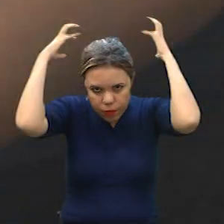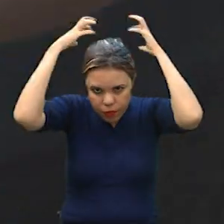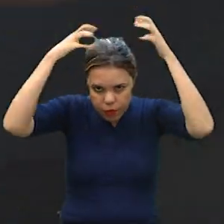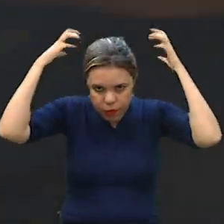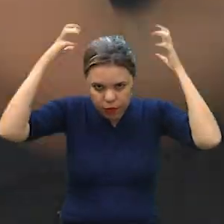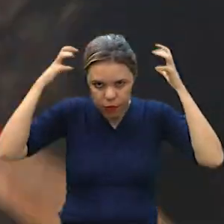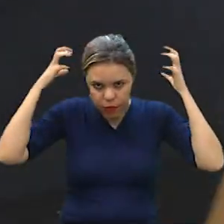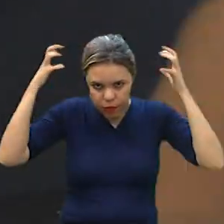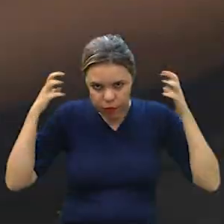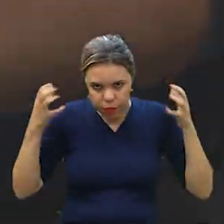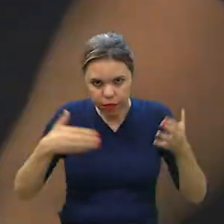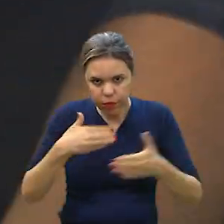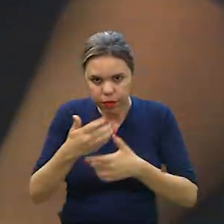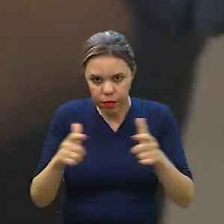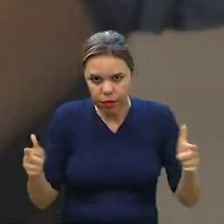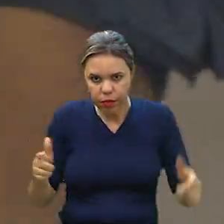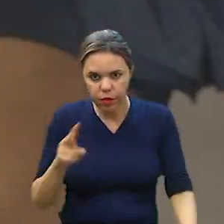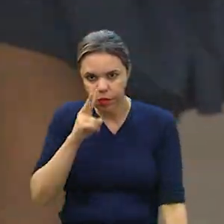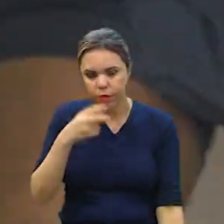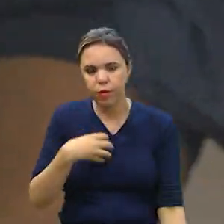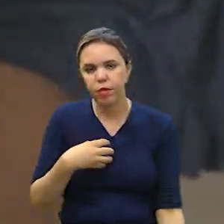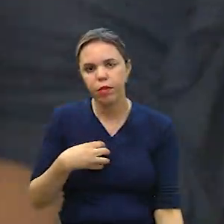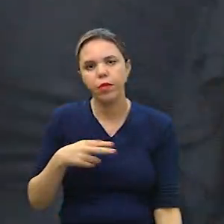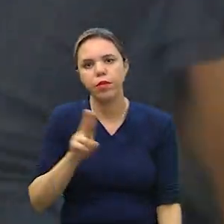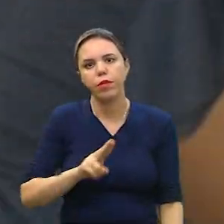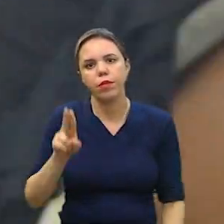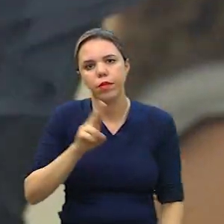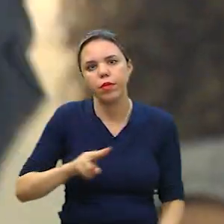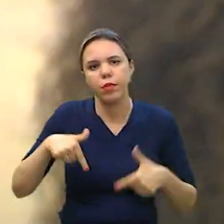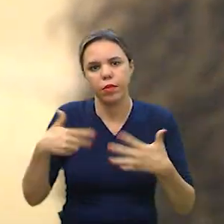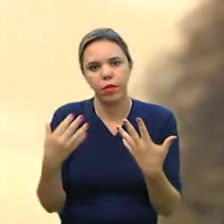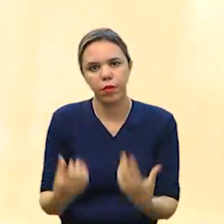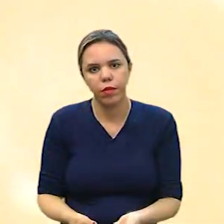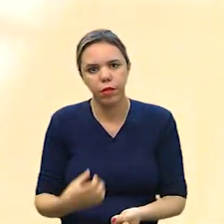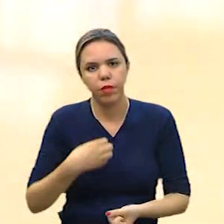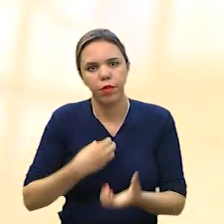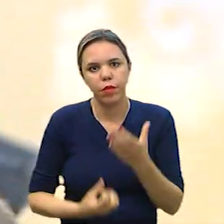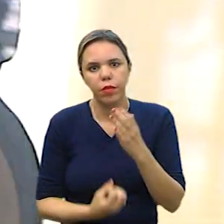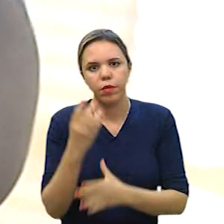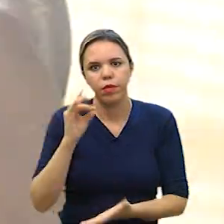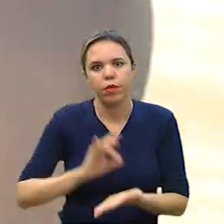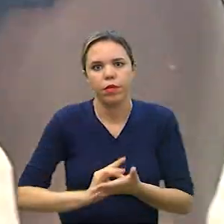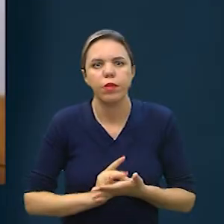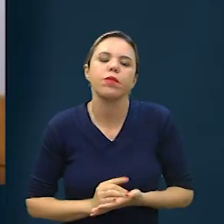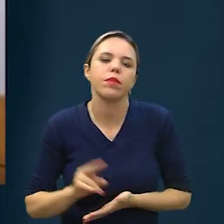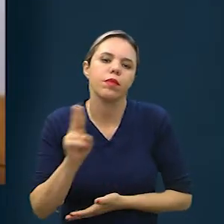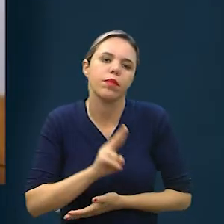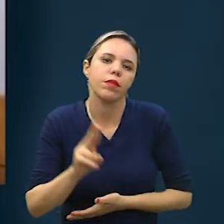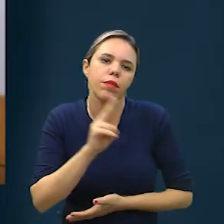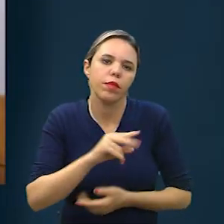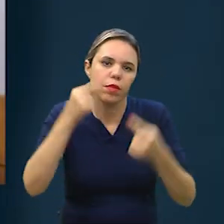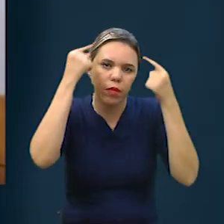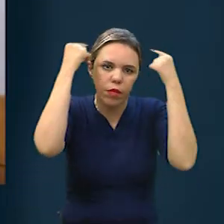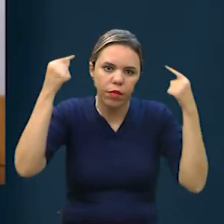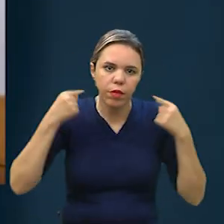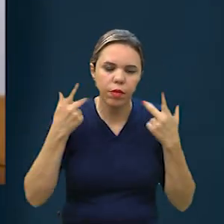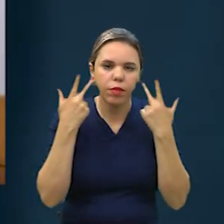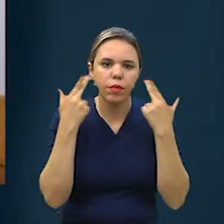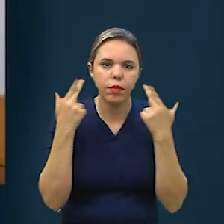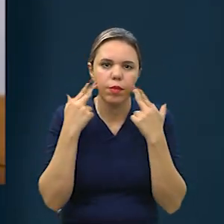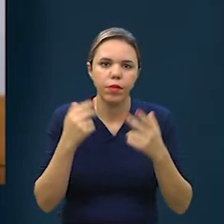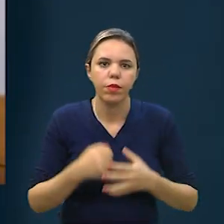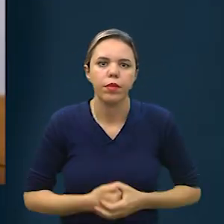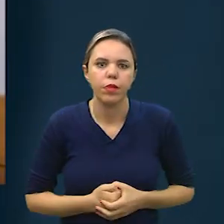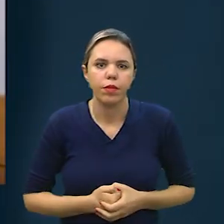crespo, né? Que está vindo cada vez mais forte essa tendência de assumir as suas origens, né? De usar o seu cabelo